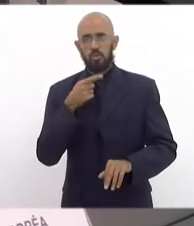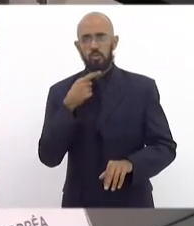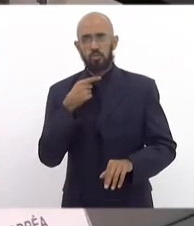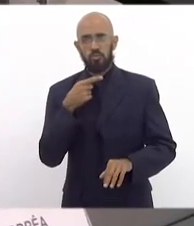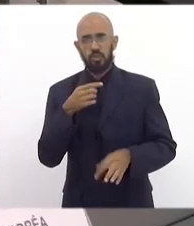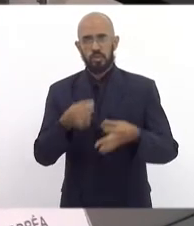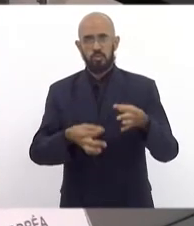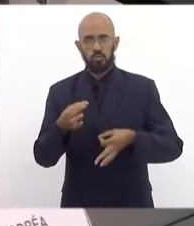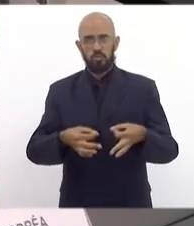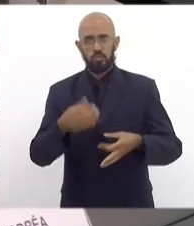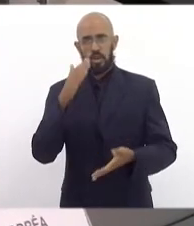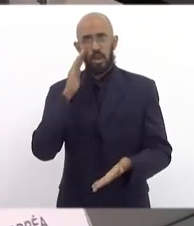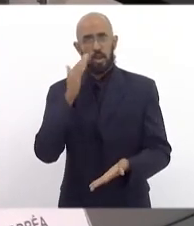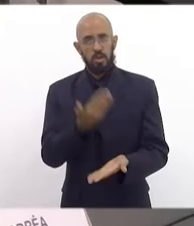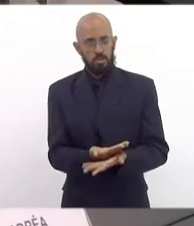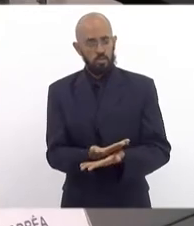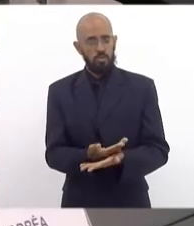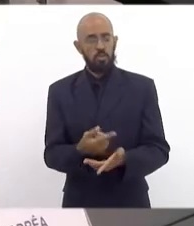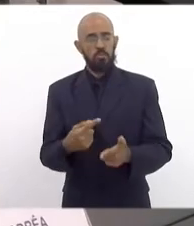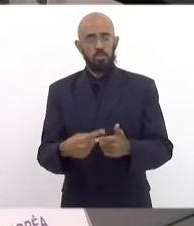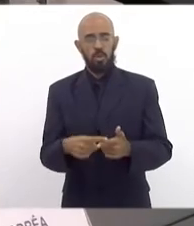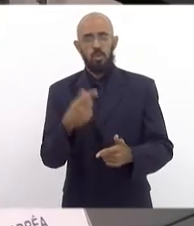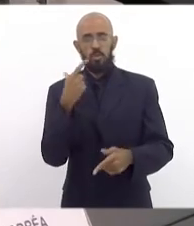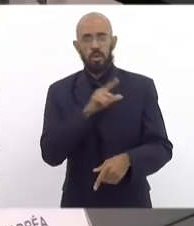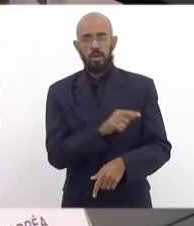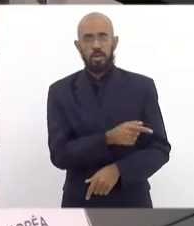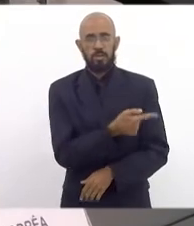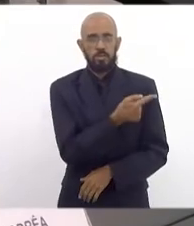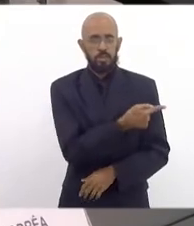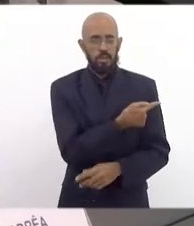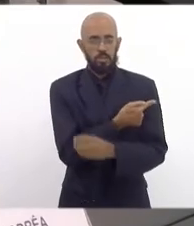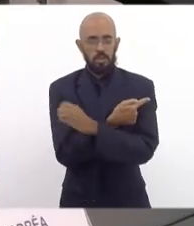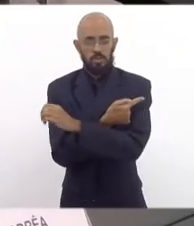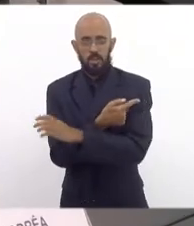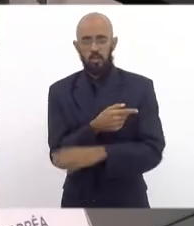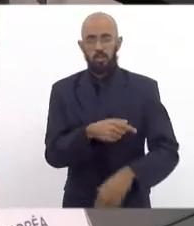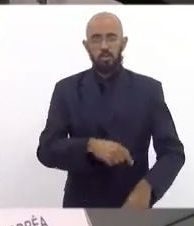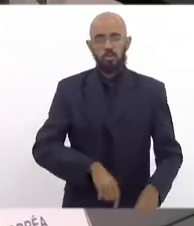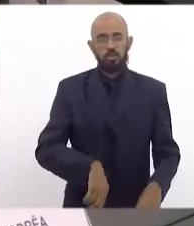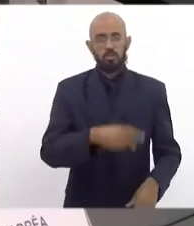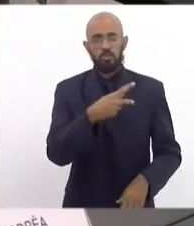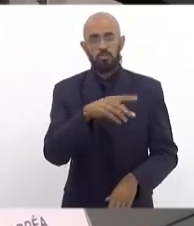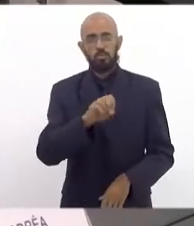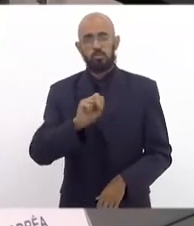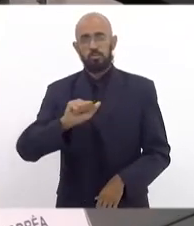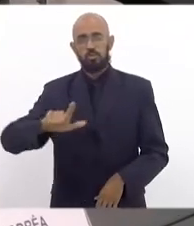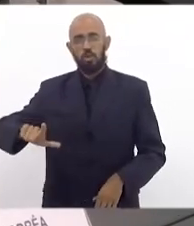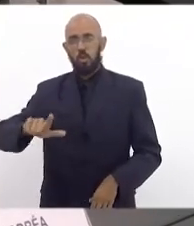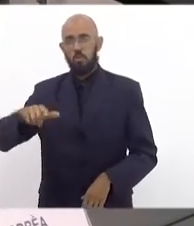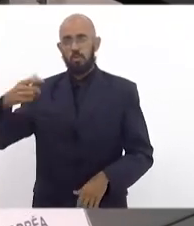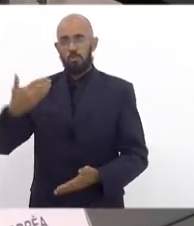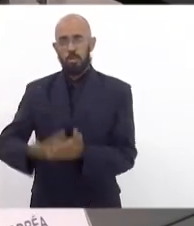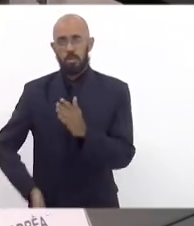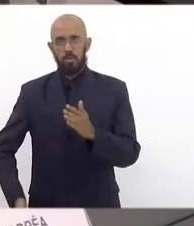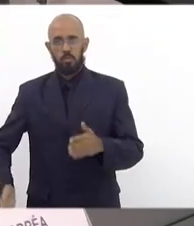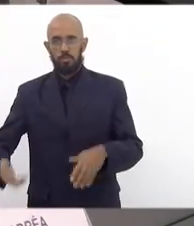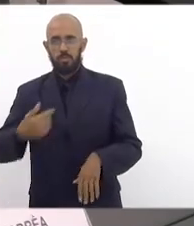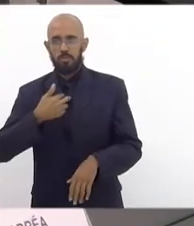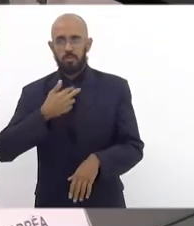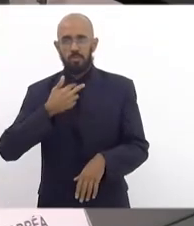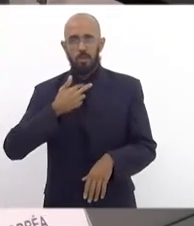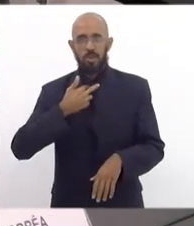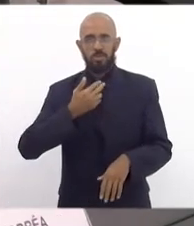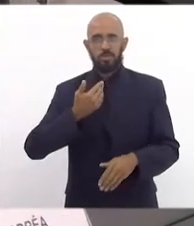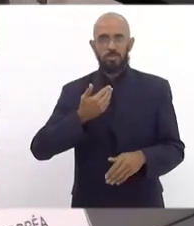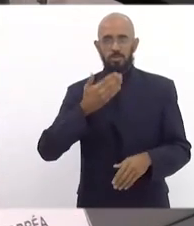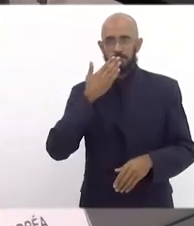acreditei na justiça que alguém de 7 a 0 e o pessoal perdeu lá então tô aqui e não posso pedir voto